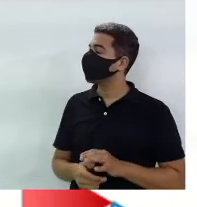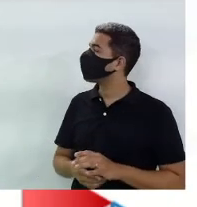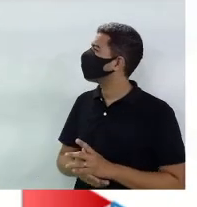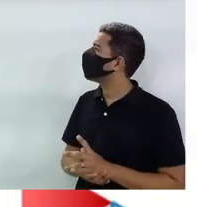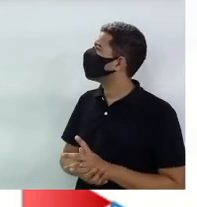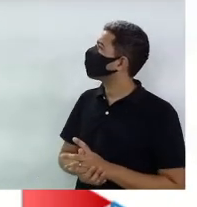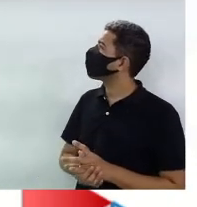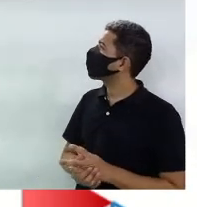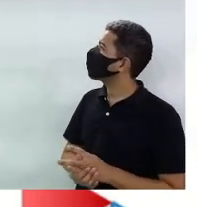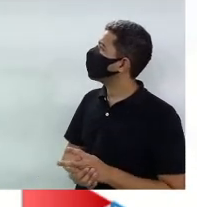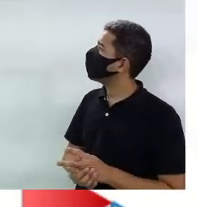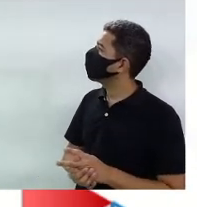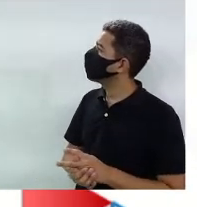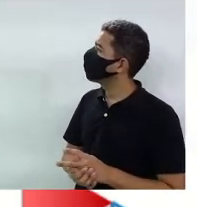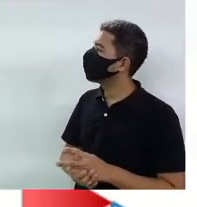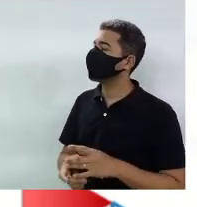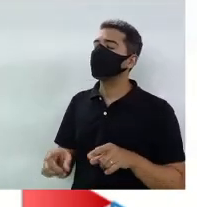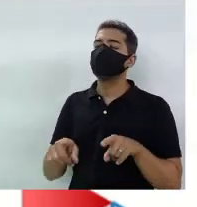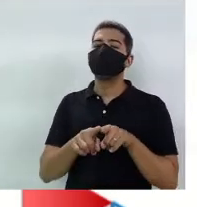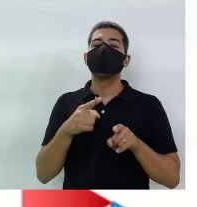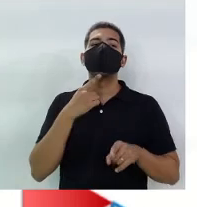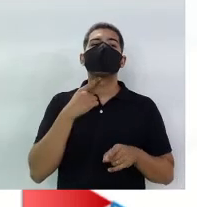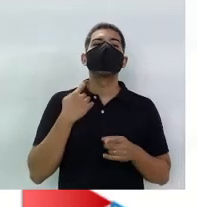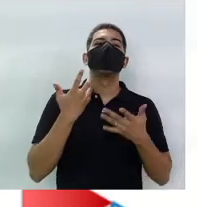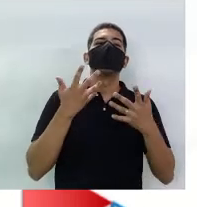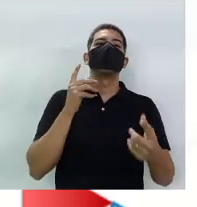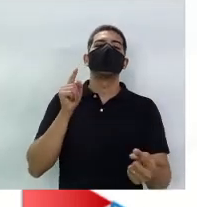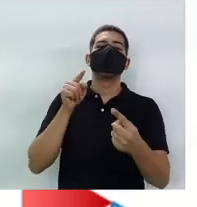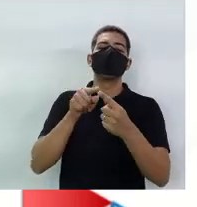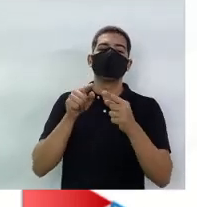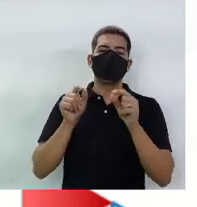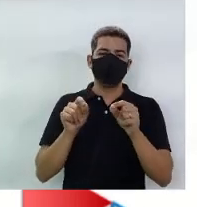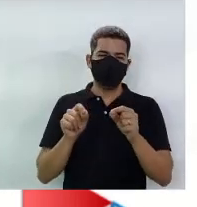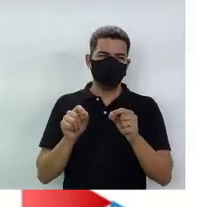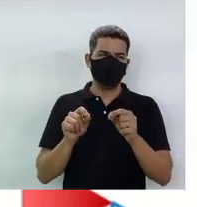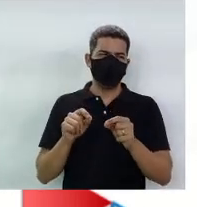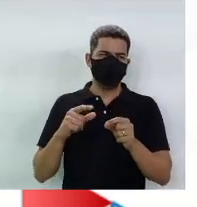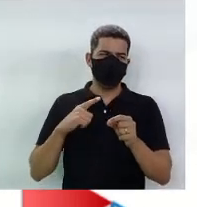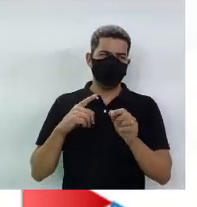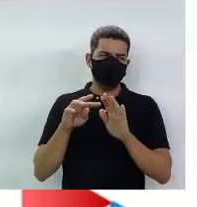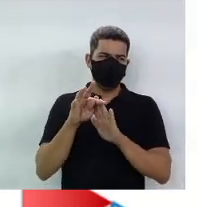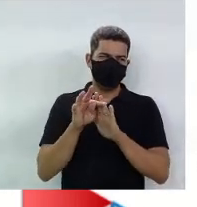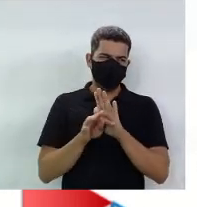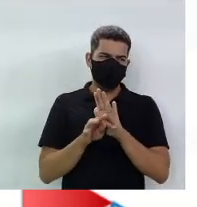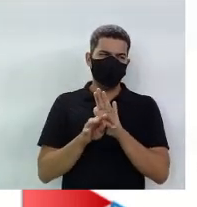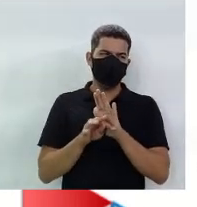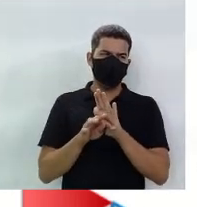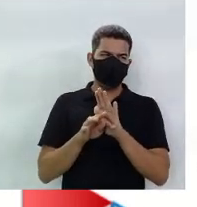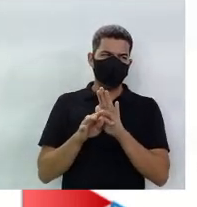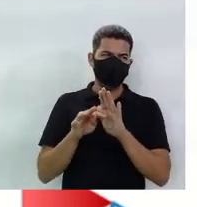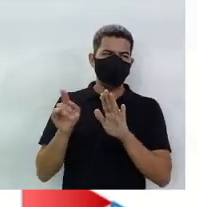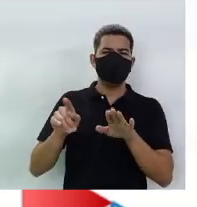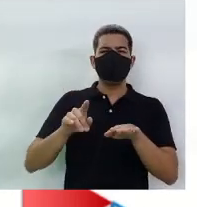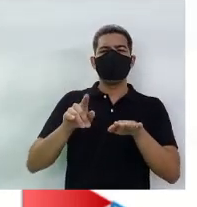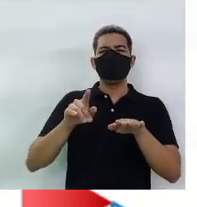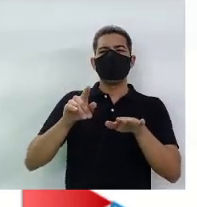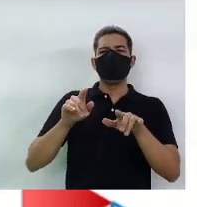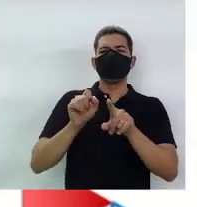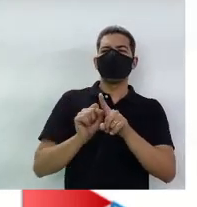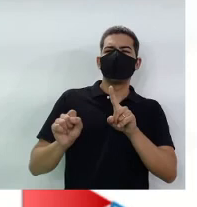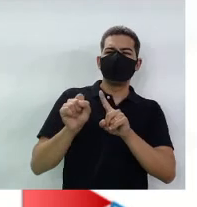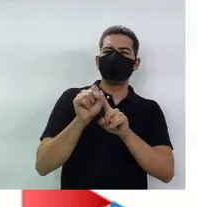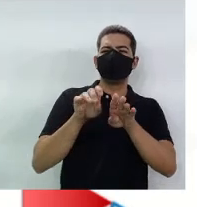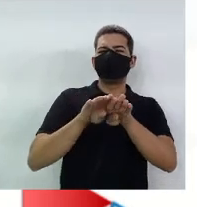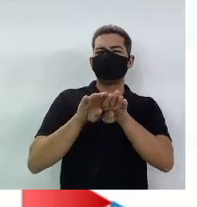a intencionalidade, certo? Olhem esse texto. Nós temos a desigualdade social.